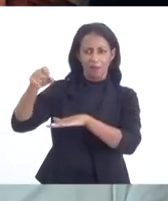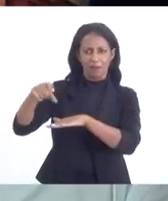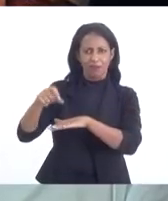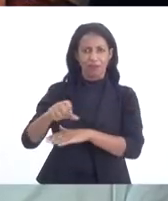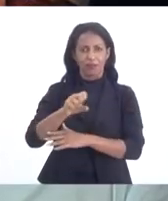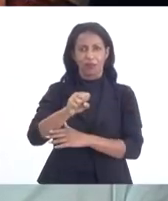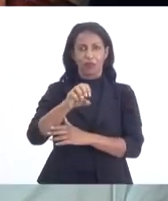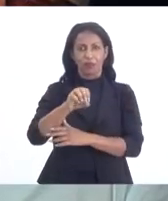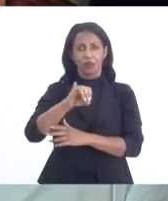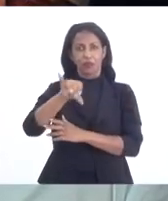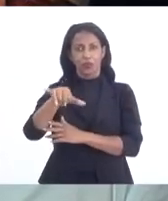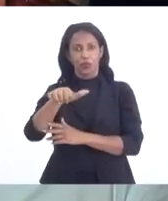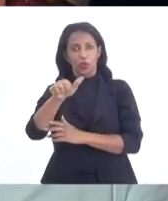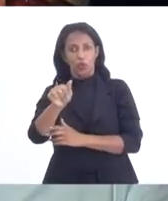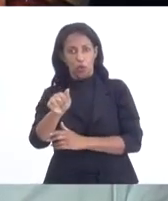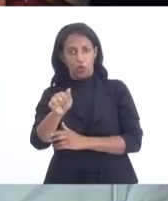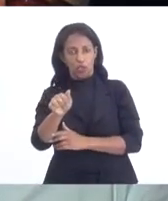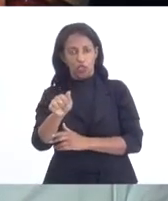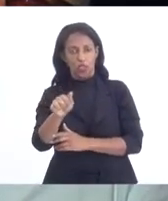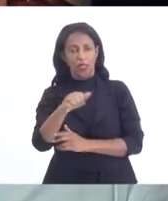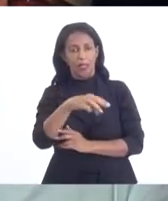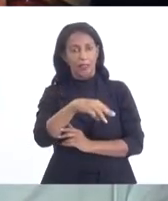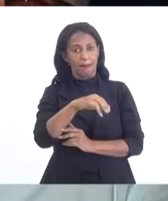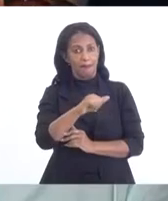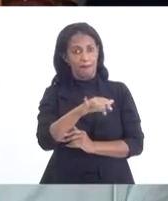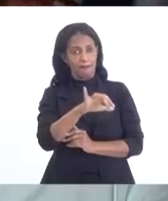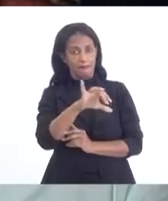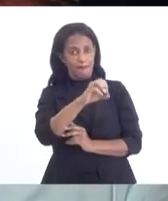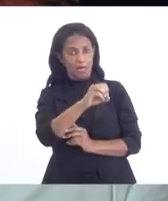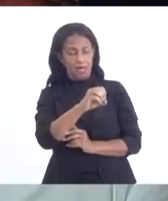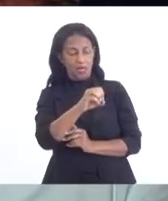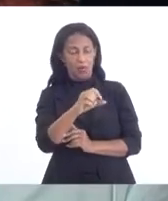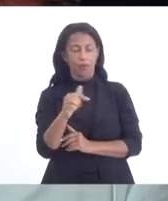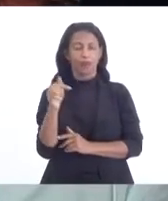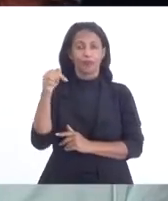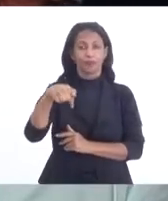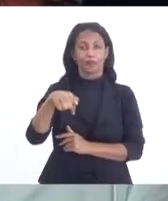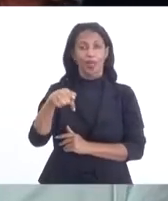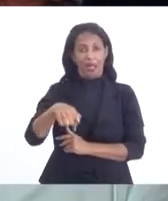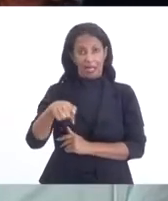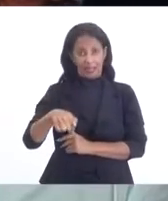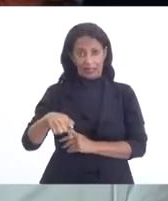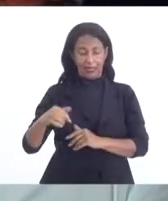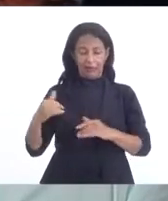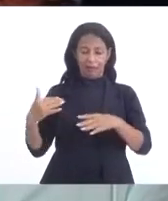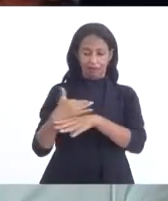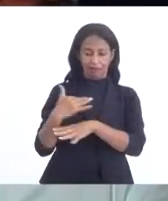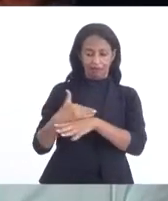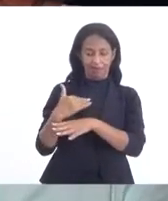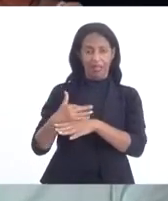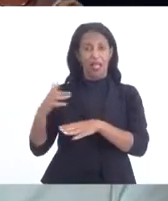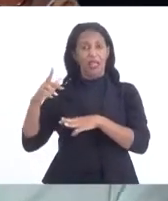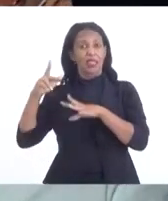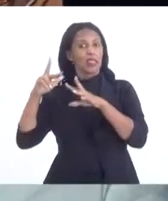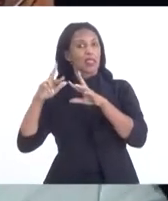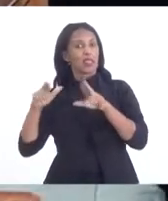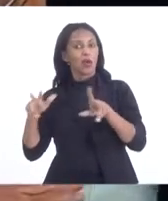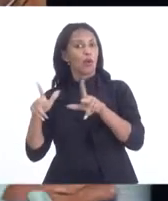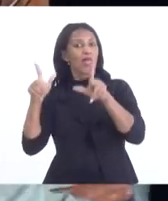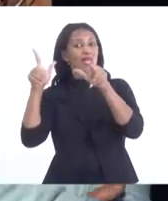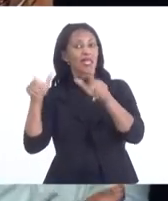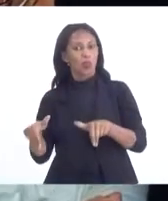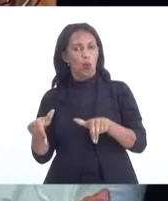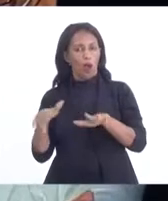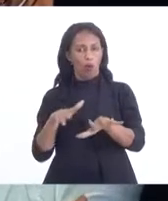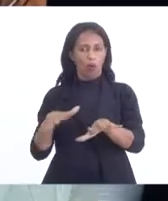soja e grão e milho. Aqui no Noroeste, a favorabilidade não é tão alta quanto a favorabilidade da maioria